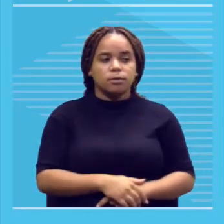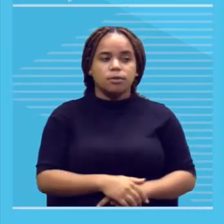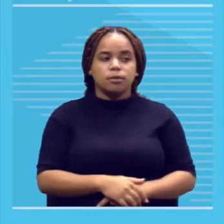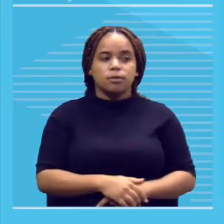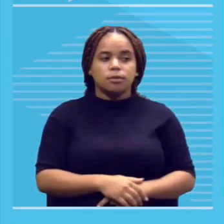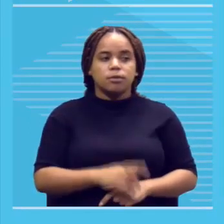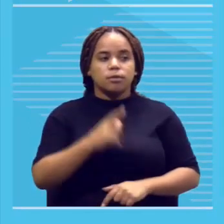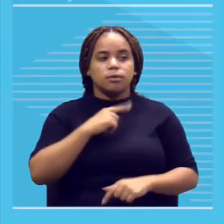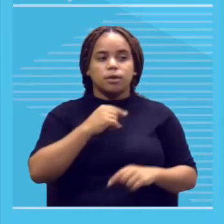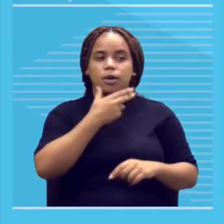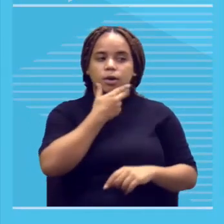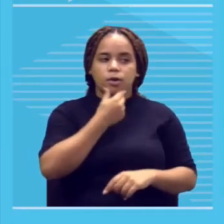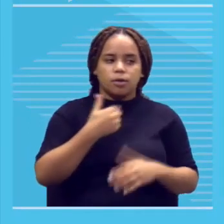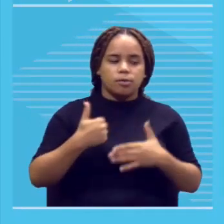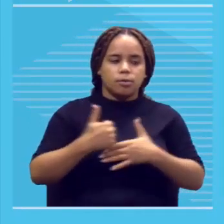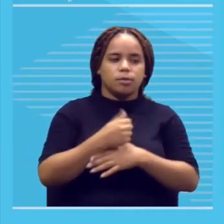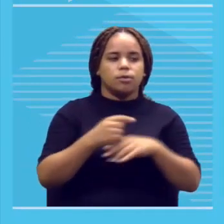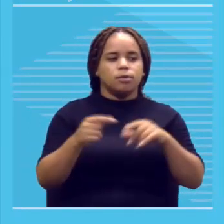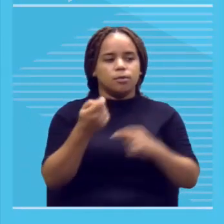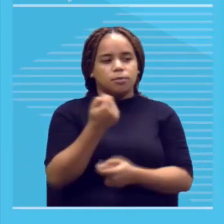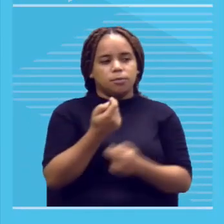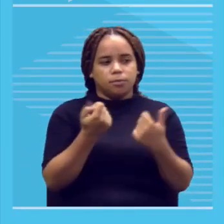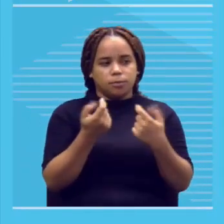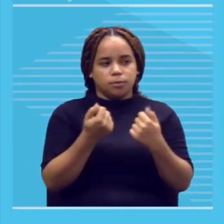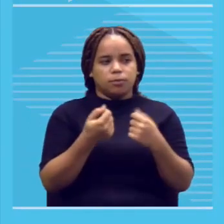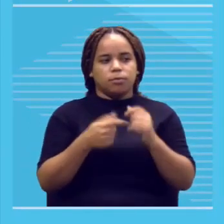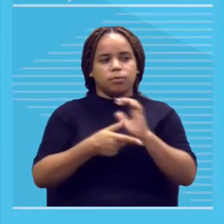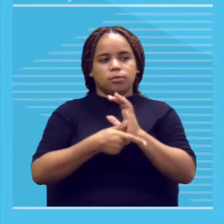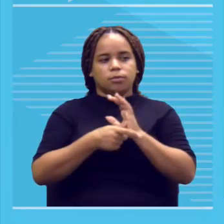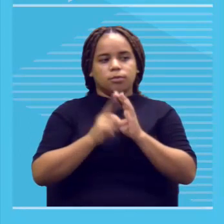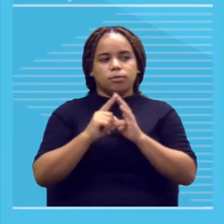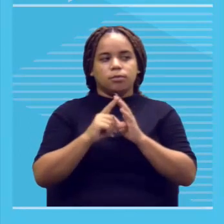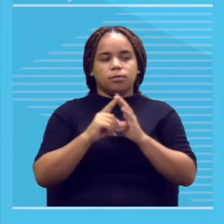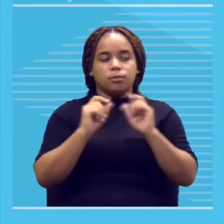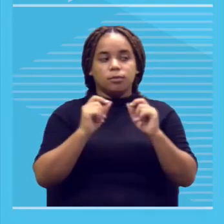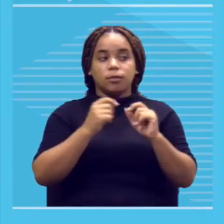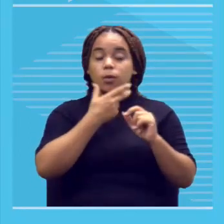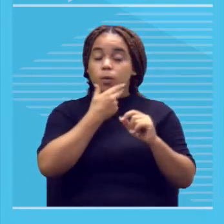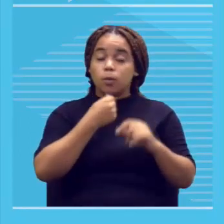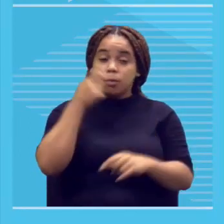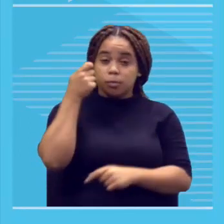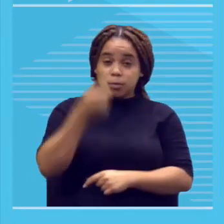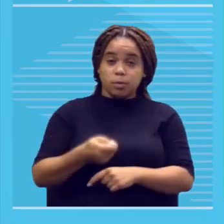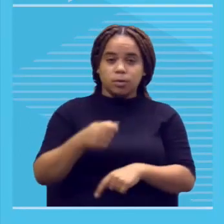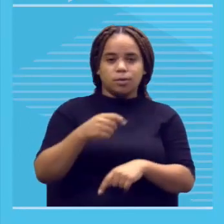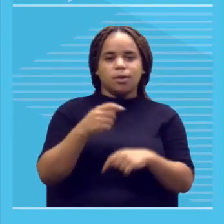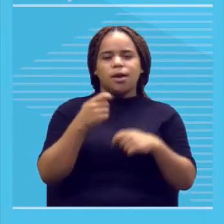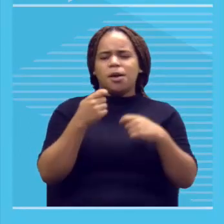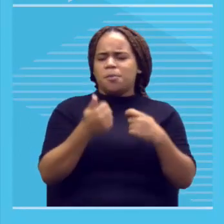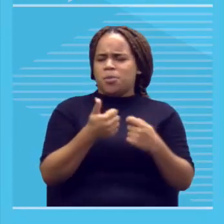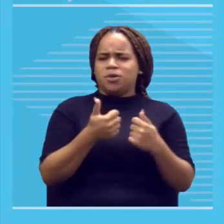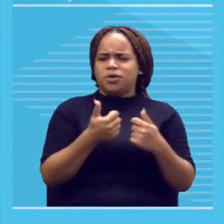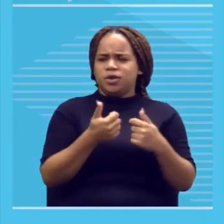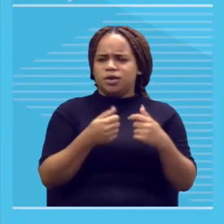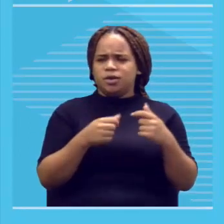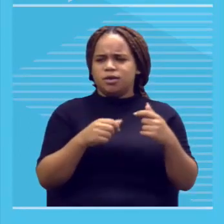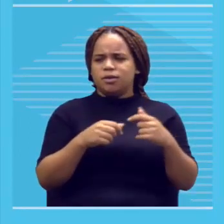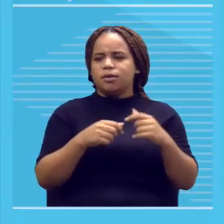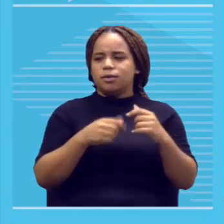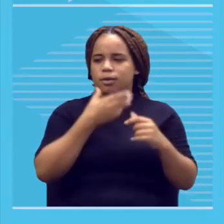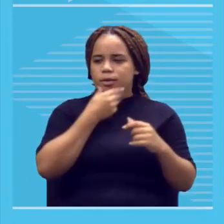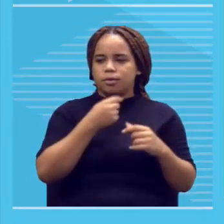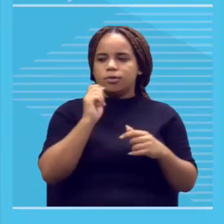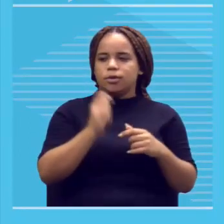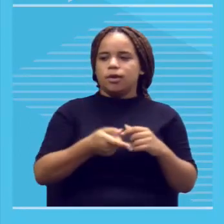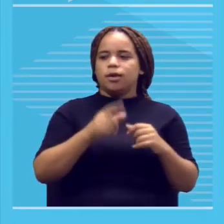Assim entre homens moralmente pouco adiantados o machista ele é moralmente pouco adiantado aí